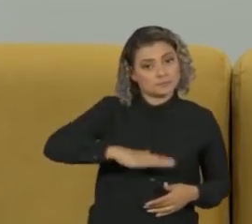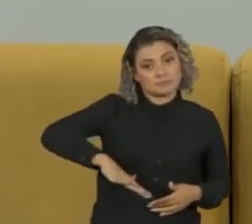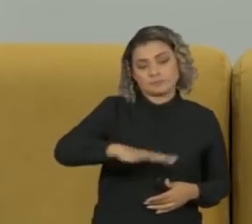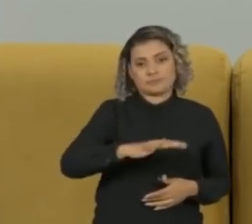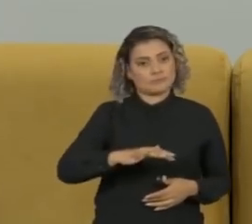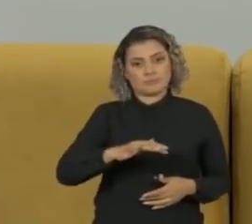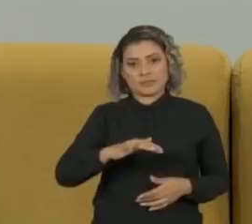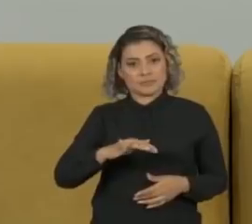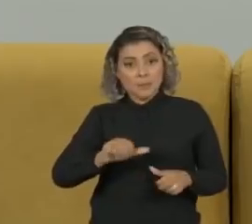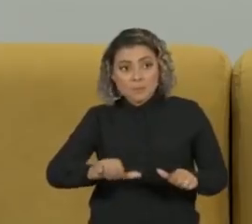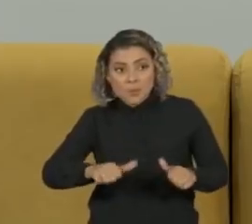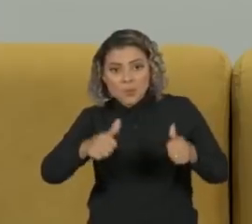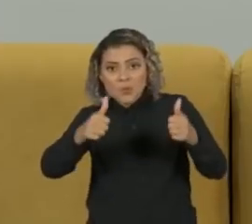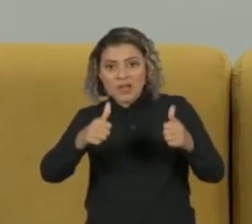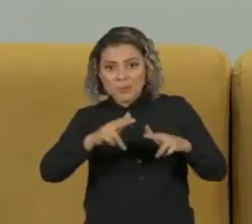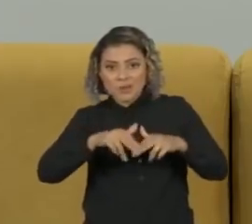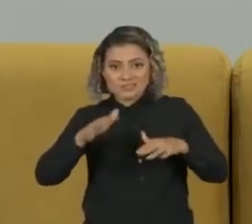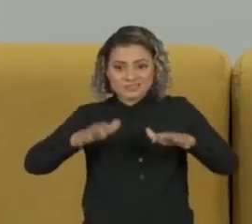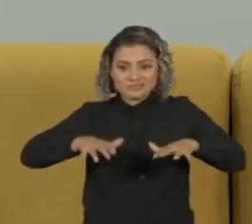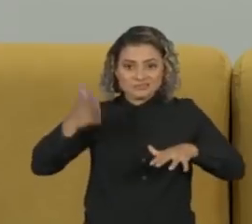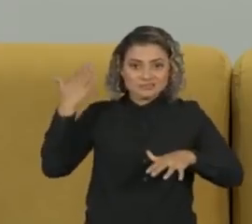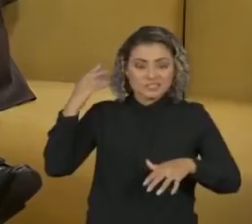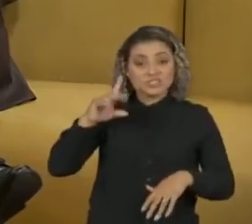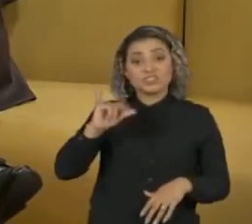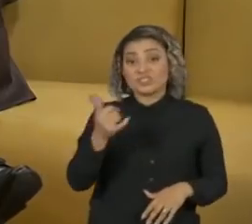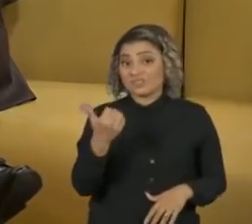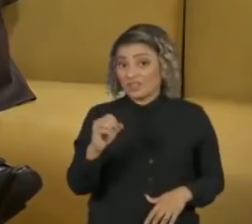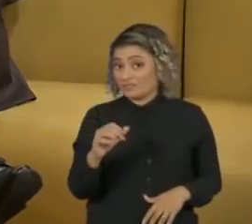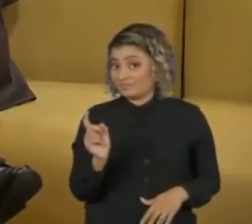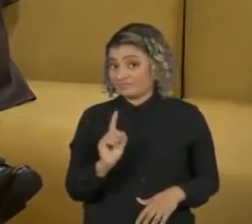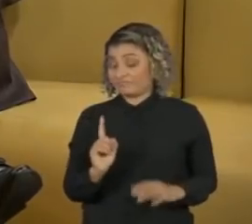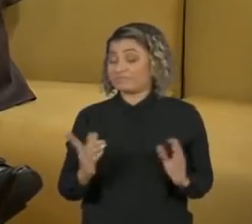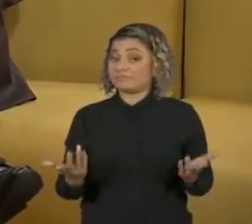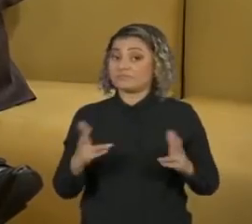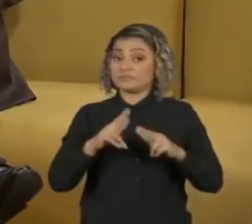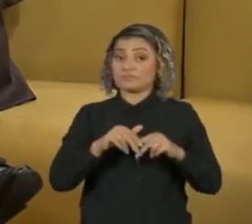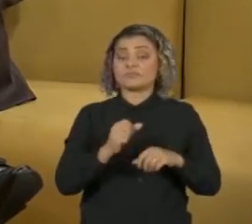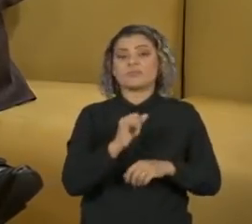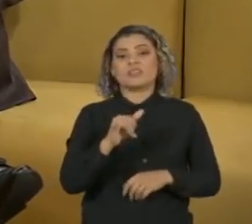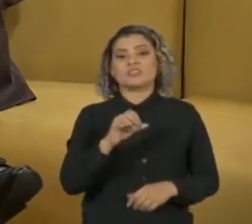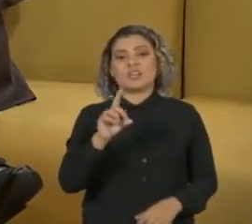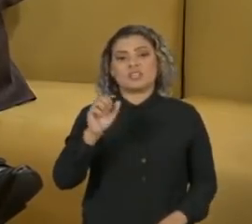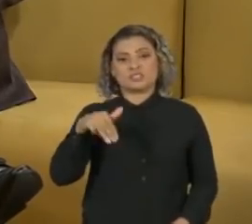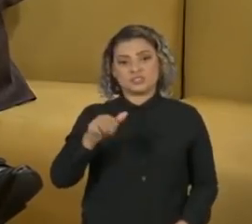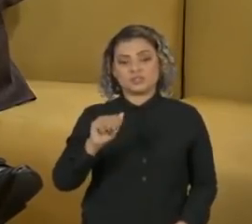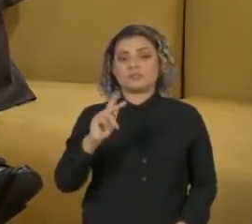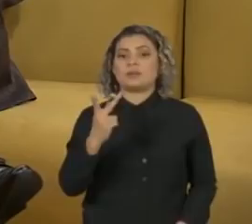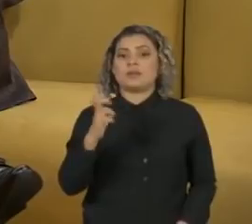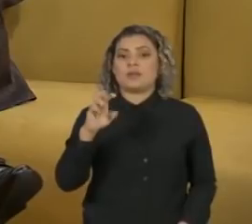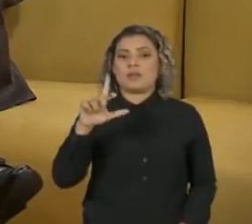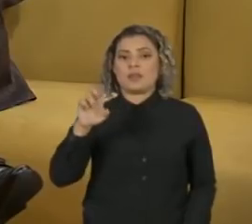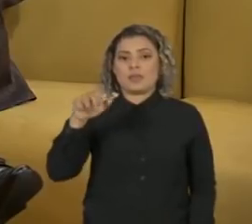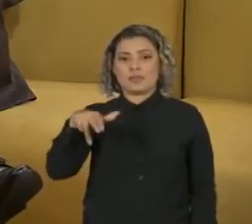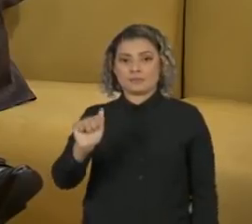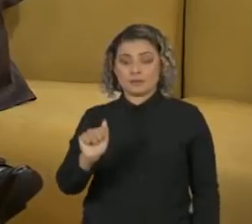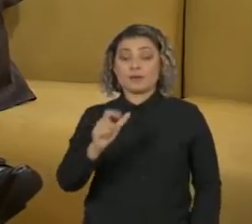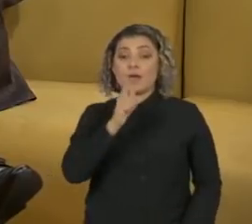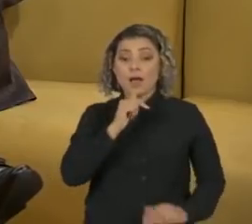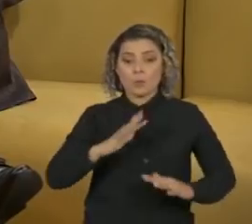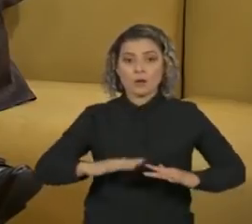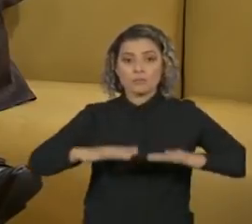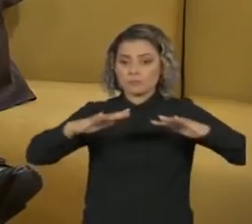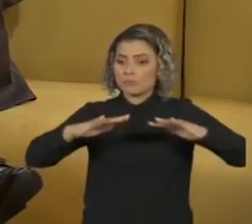se recuperou dos temporais do último dia 10. No Jardim Helena, que fica na zona leste da capital, as águas